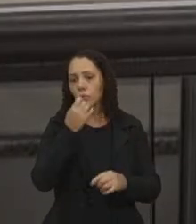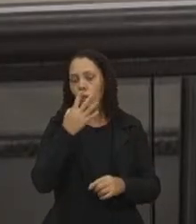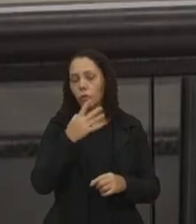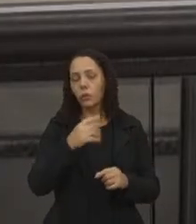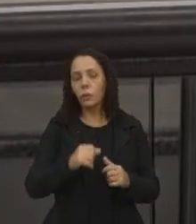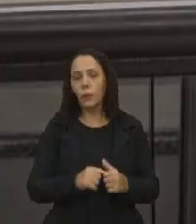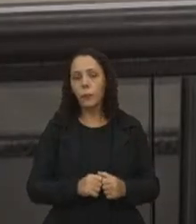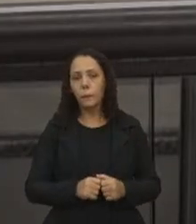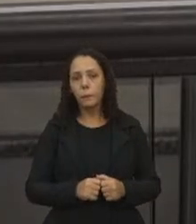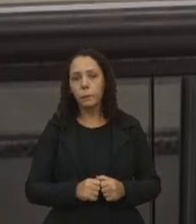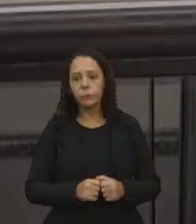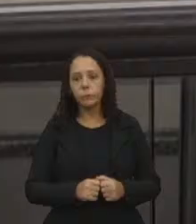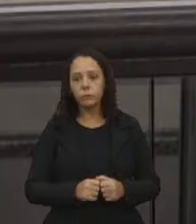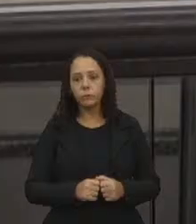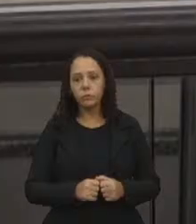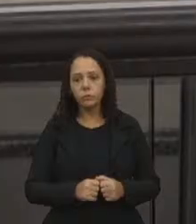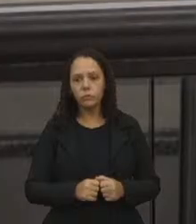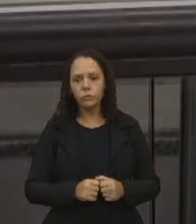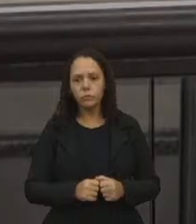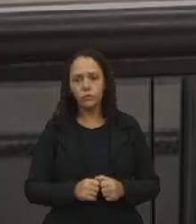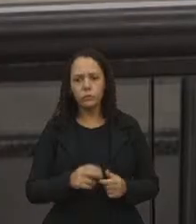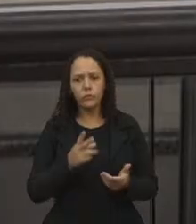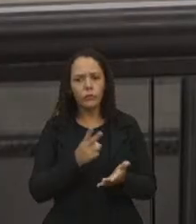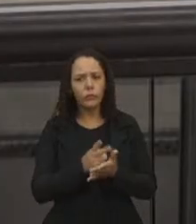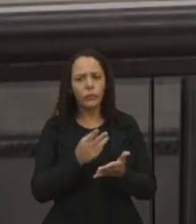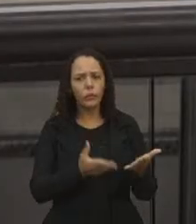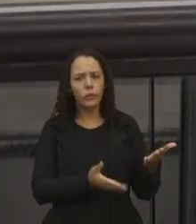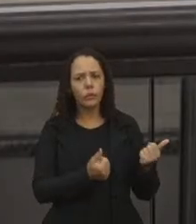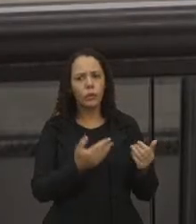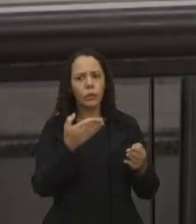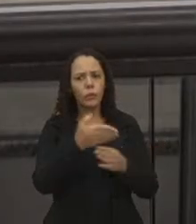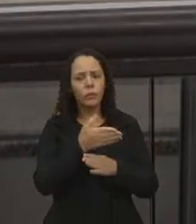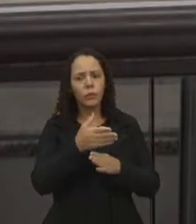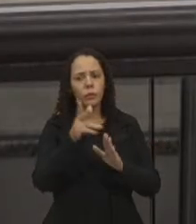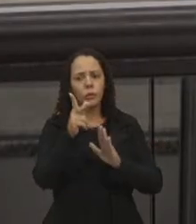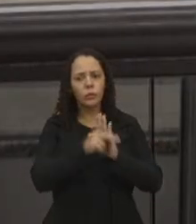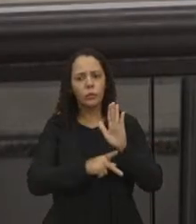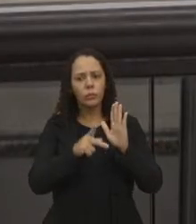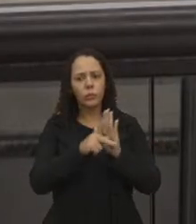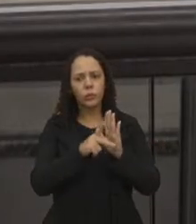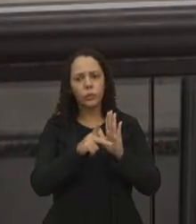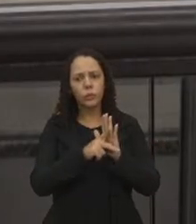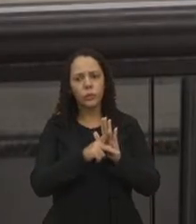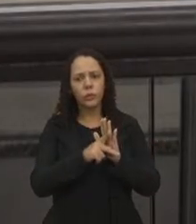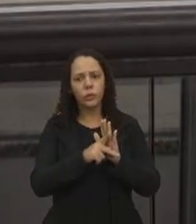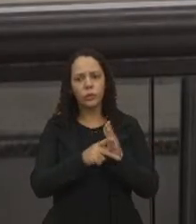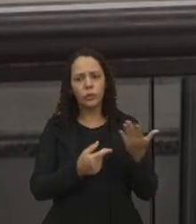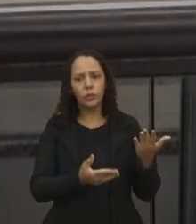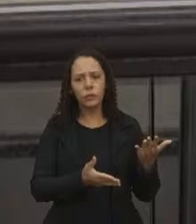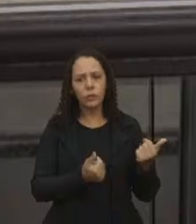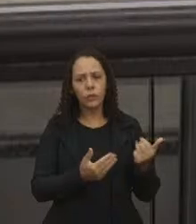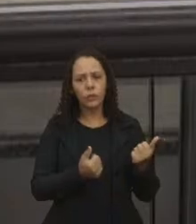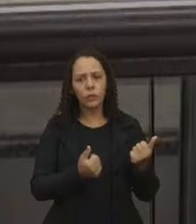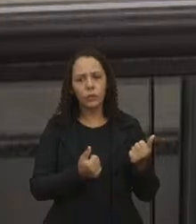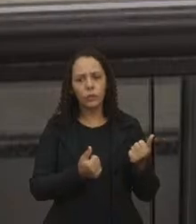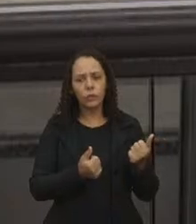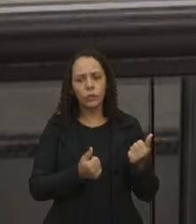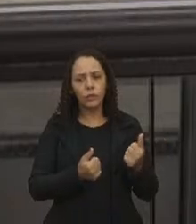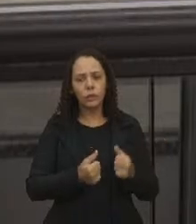que os jovens que participam do projeto do Guri da Roça são muito jovens para ingressar